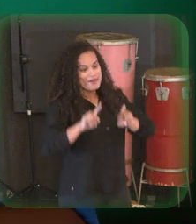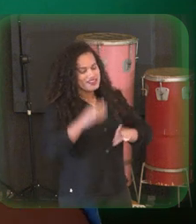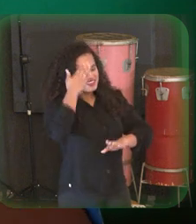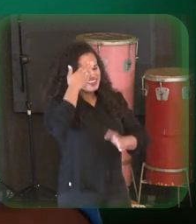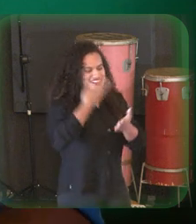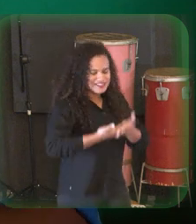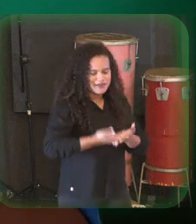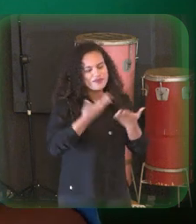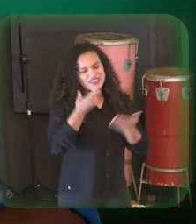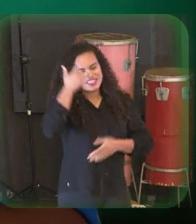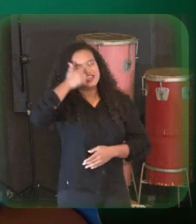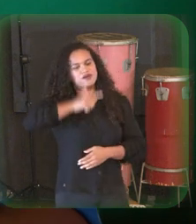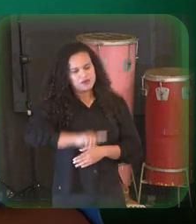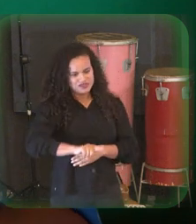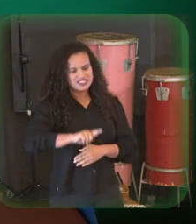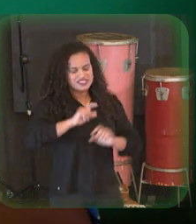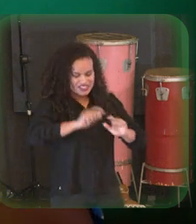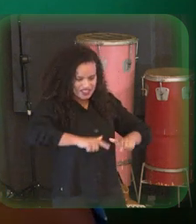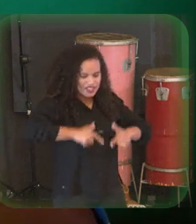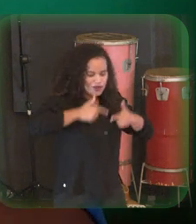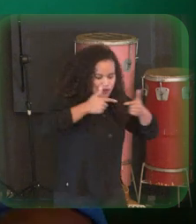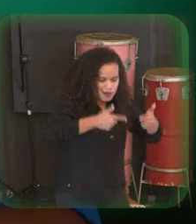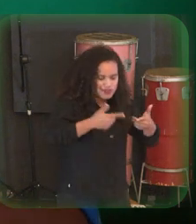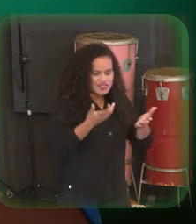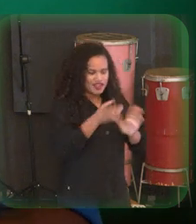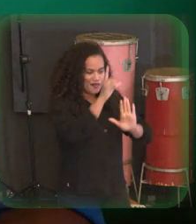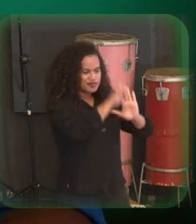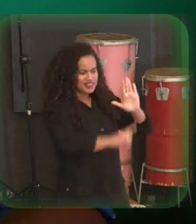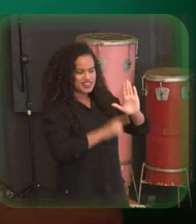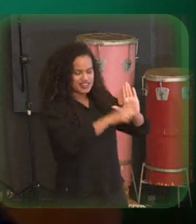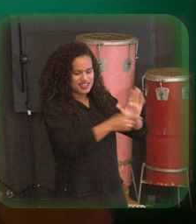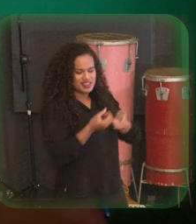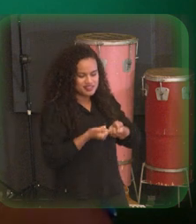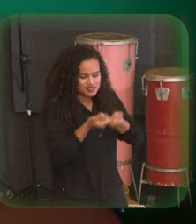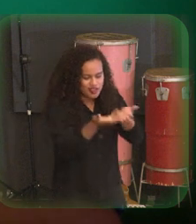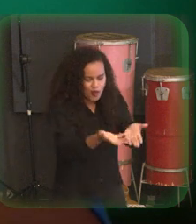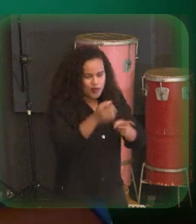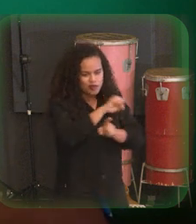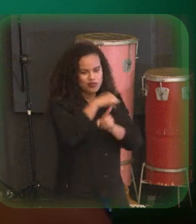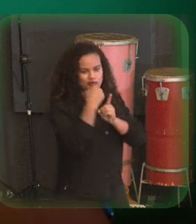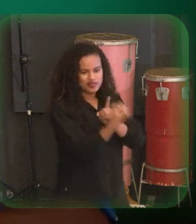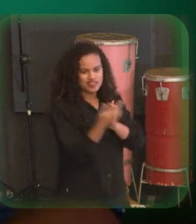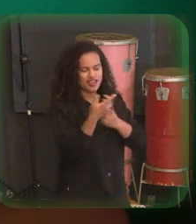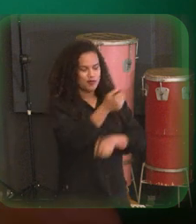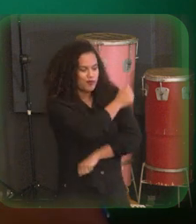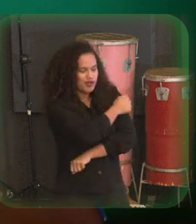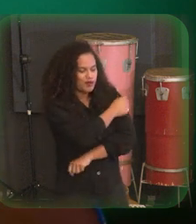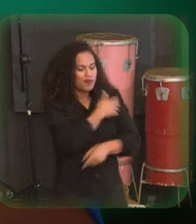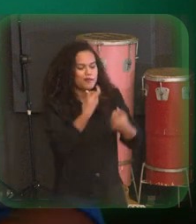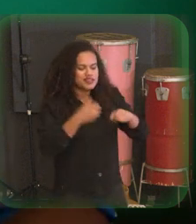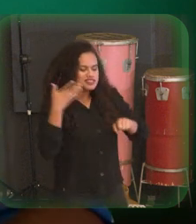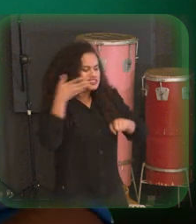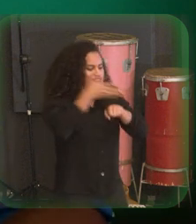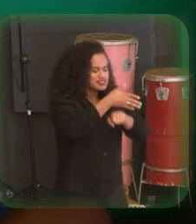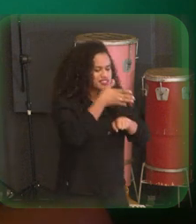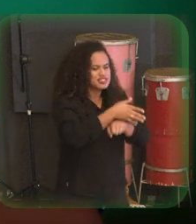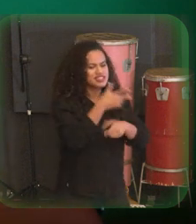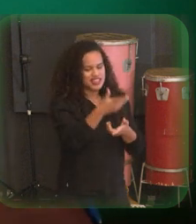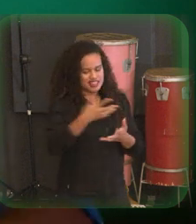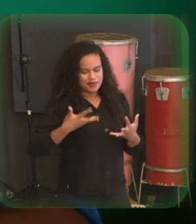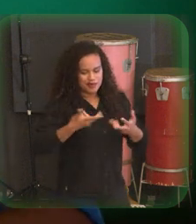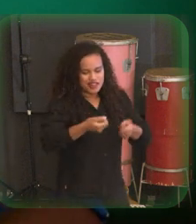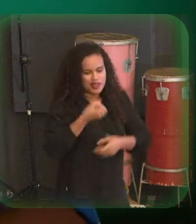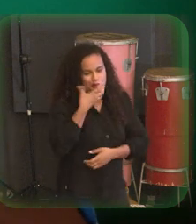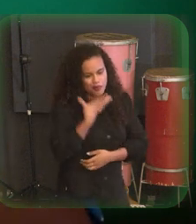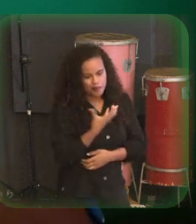de dar uma tônica da assistência ao estudante, uma tônica de direito social, que os estudantes precisavam acessar e permanecer com qualidade, que os